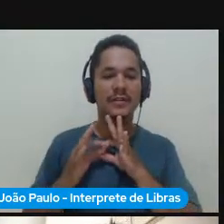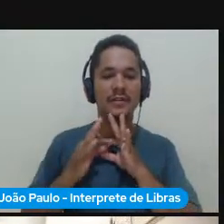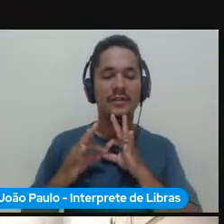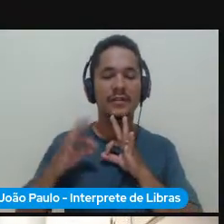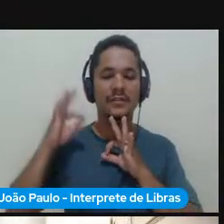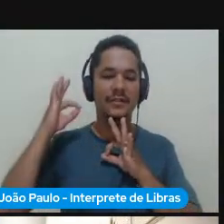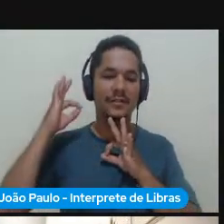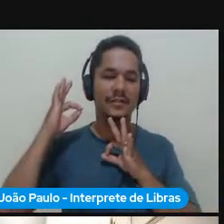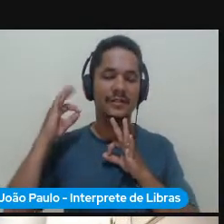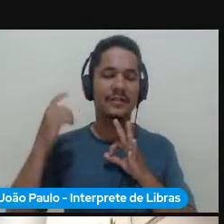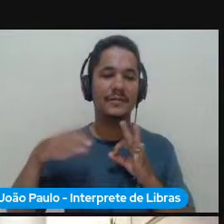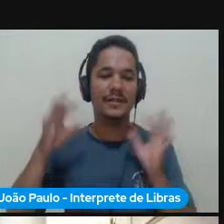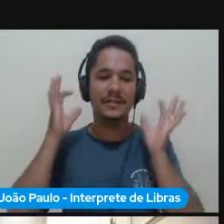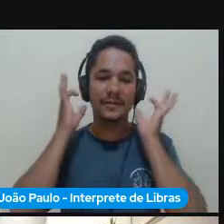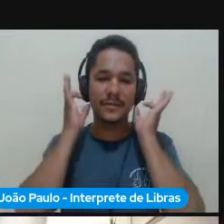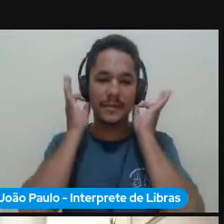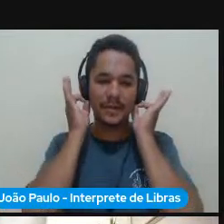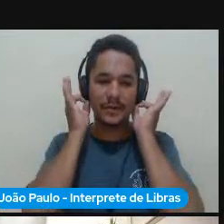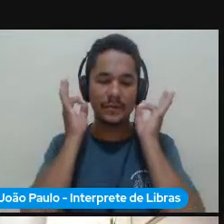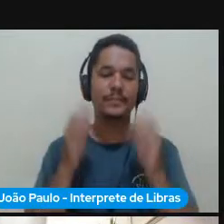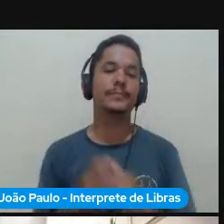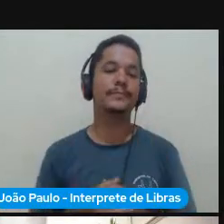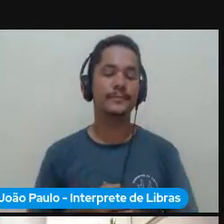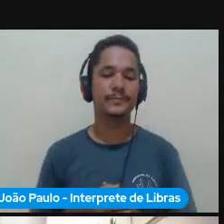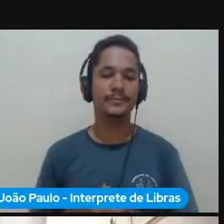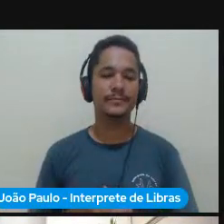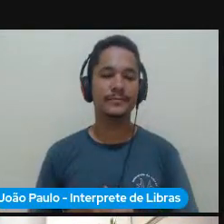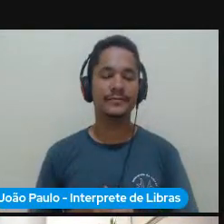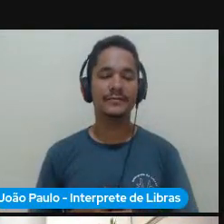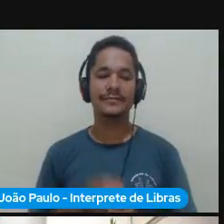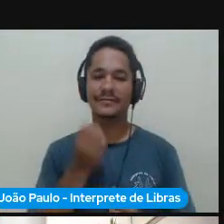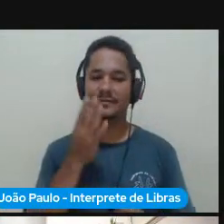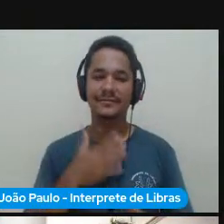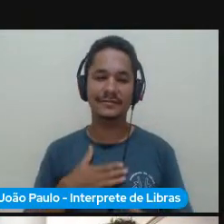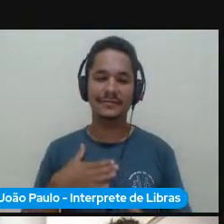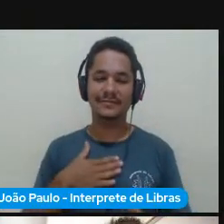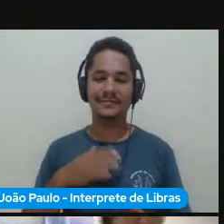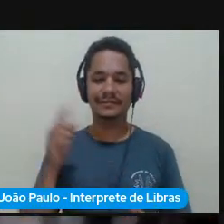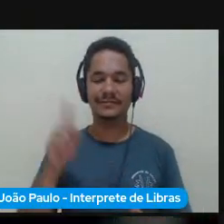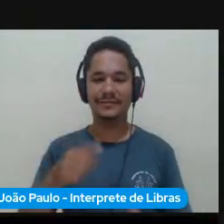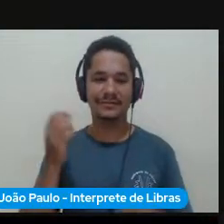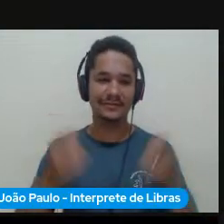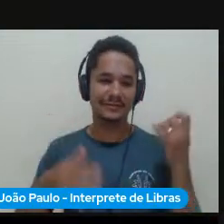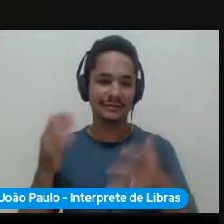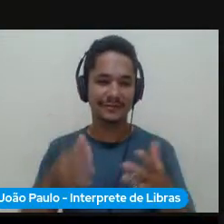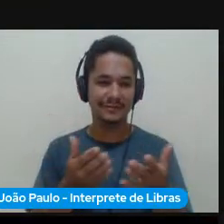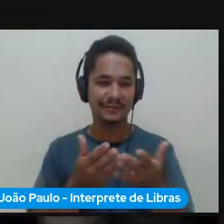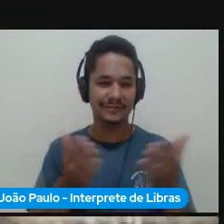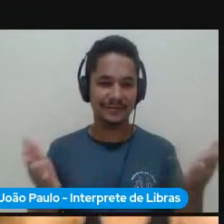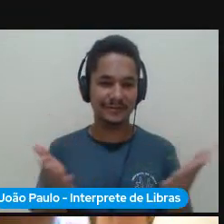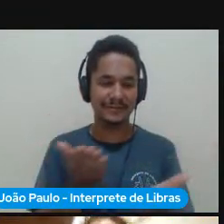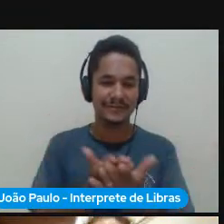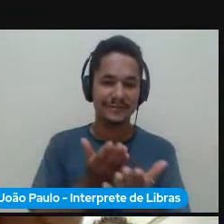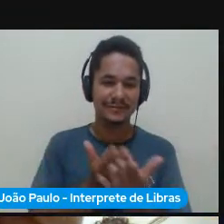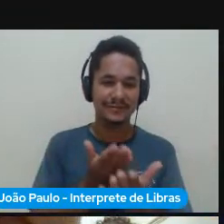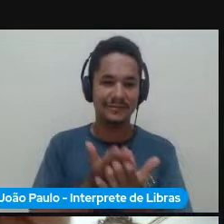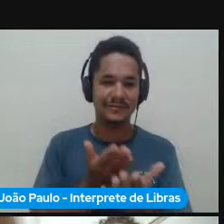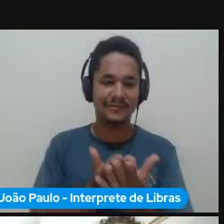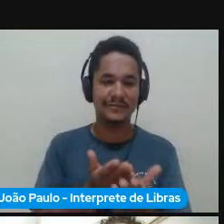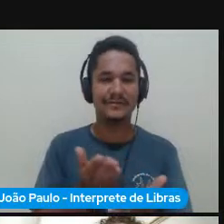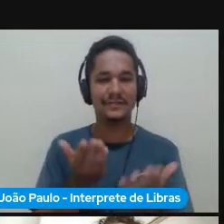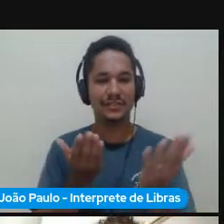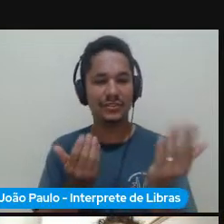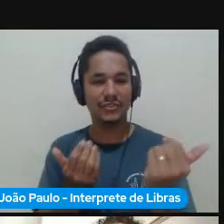um brinco de argola. É um grande prazer estar aqui falando para vocês, estudantes da educação de jovens e adultos,